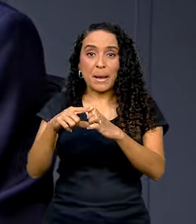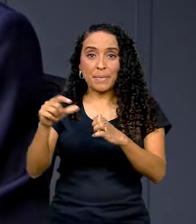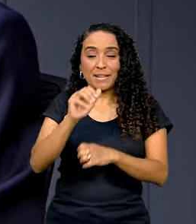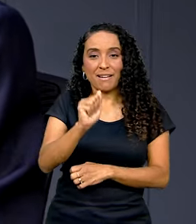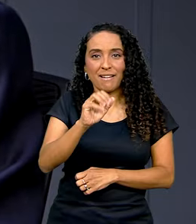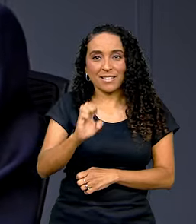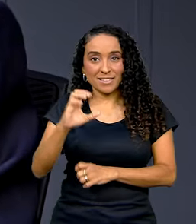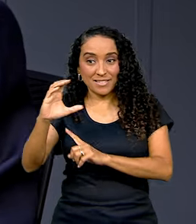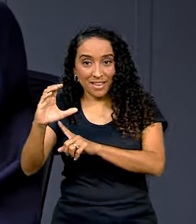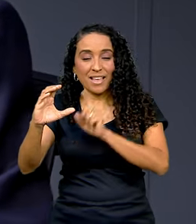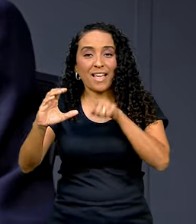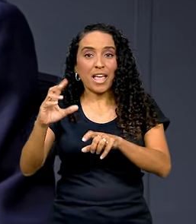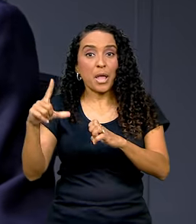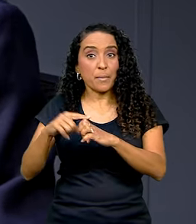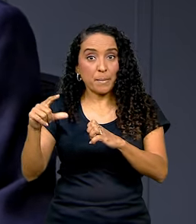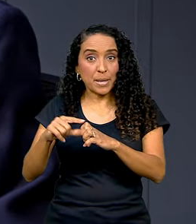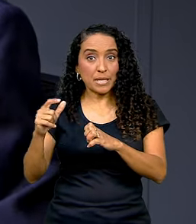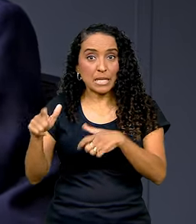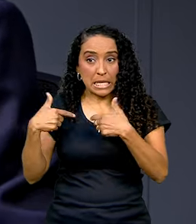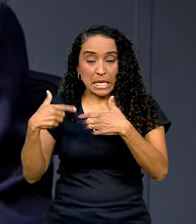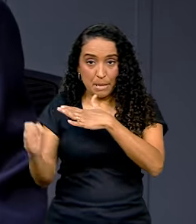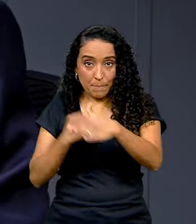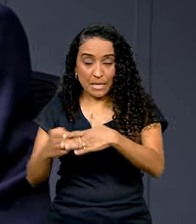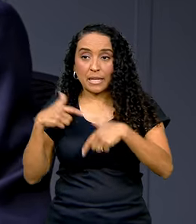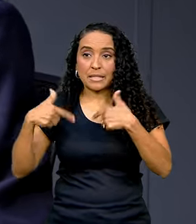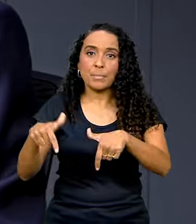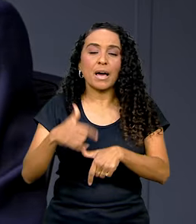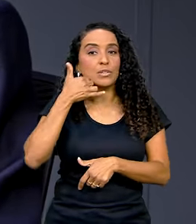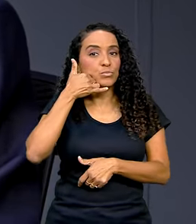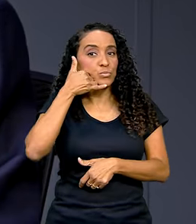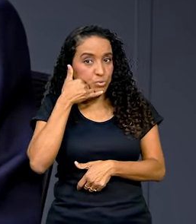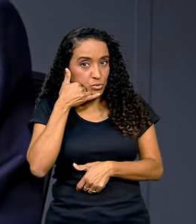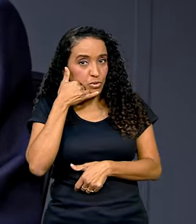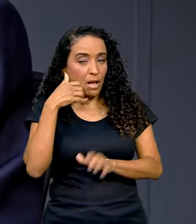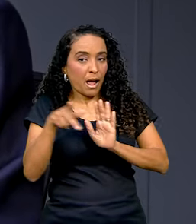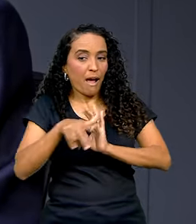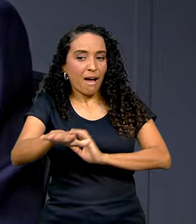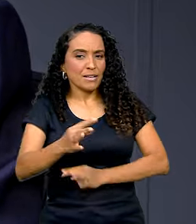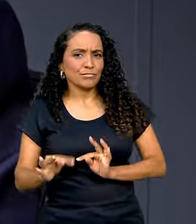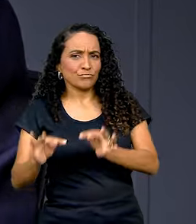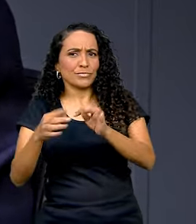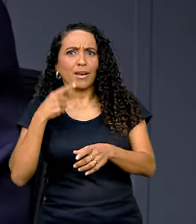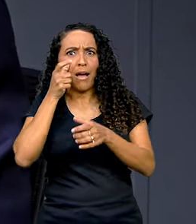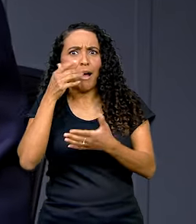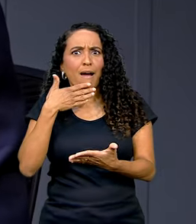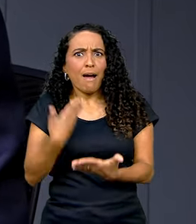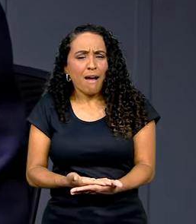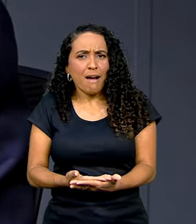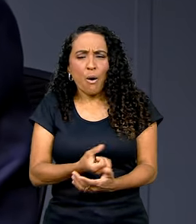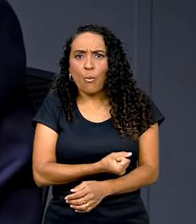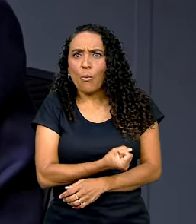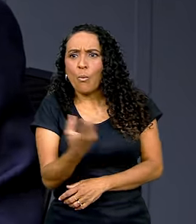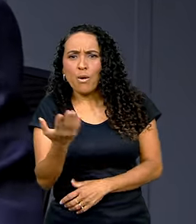empresas AIC é uma empresa que trabalha com call center nessa áa tecnológica ele ficou impressionado